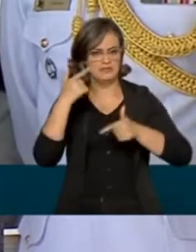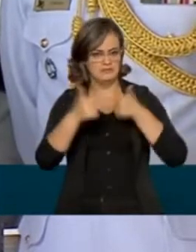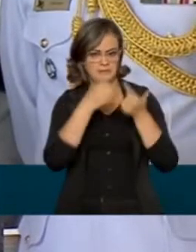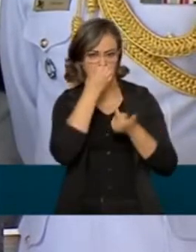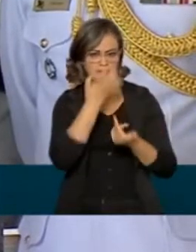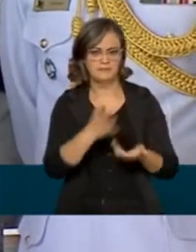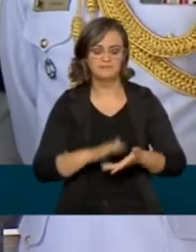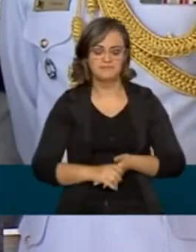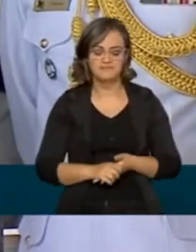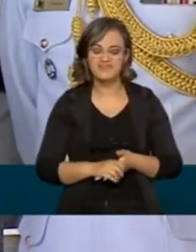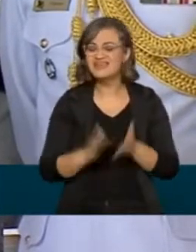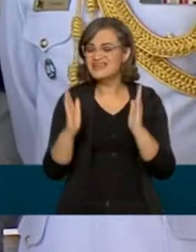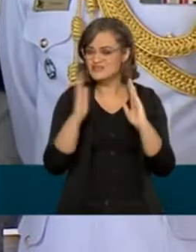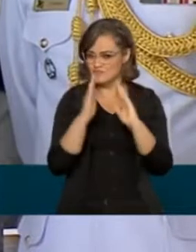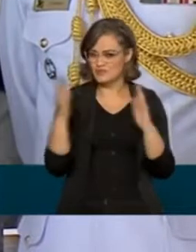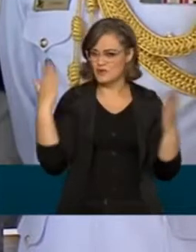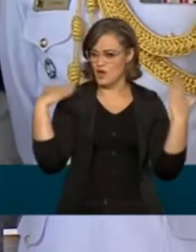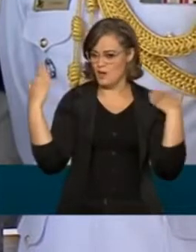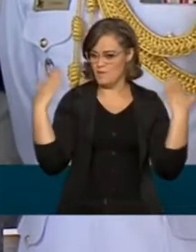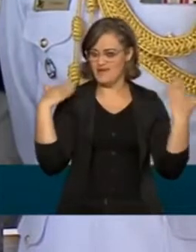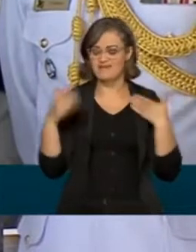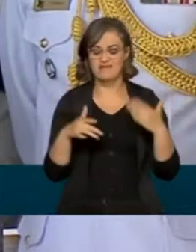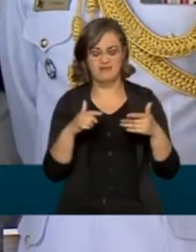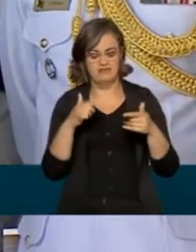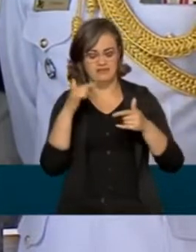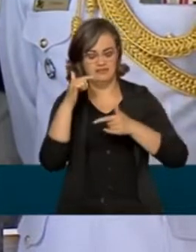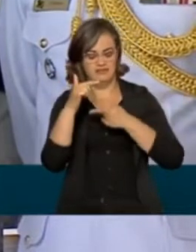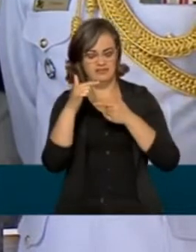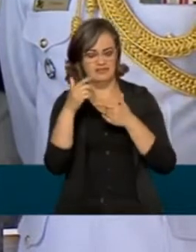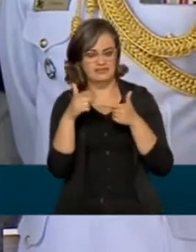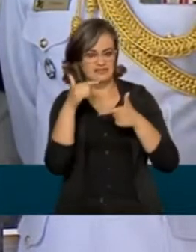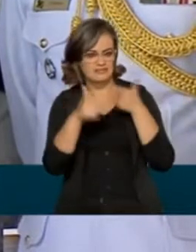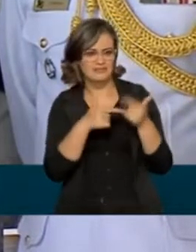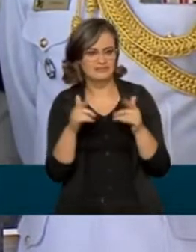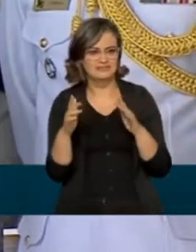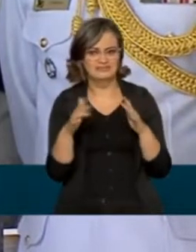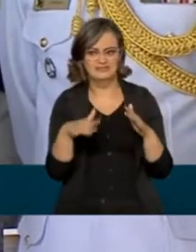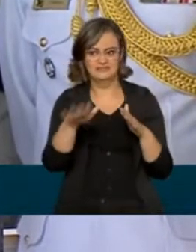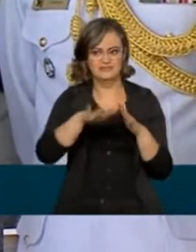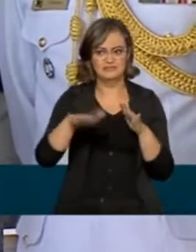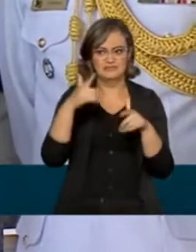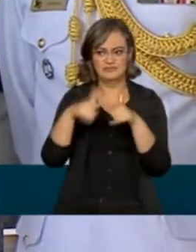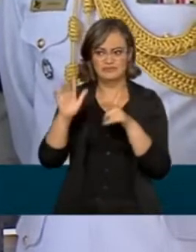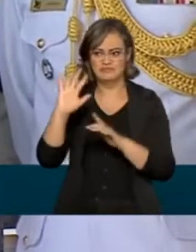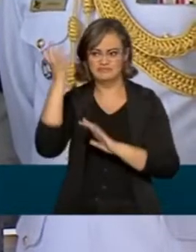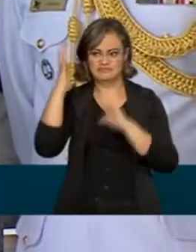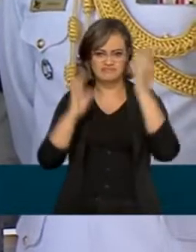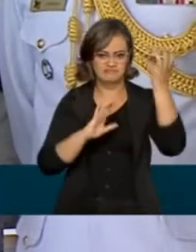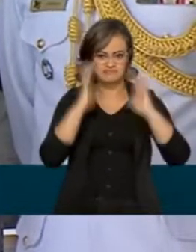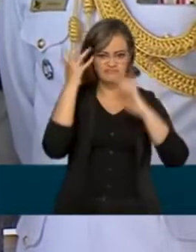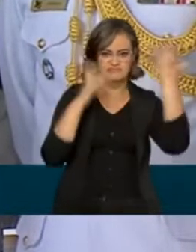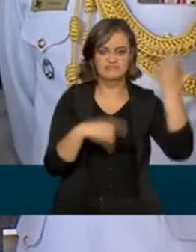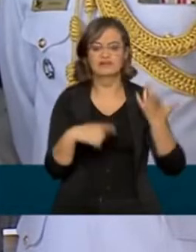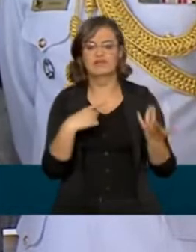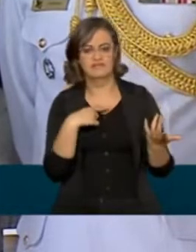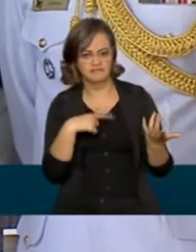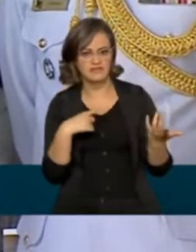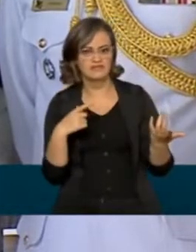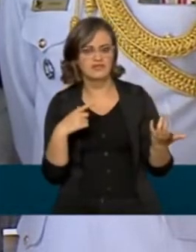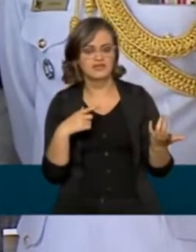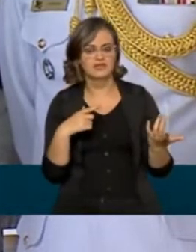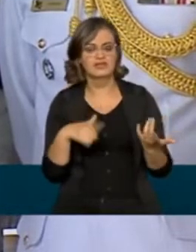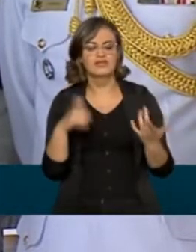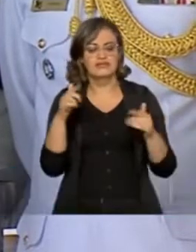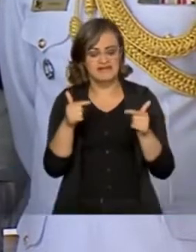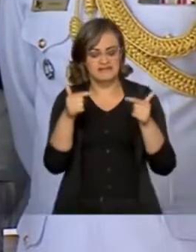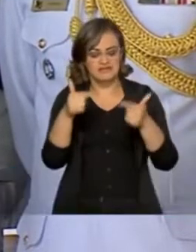período, a Marinha participou decisivamente das situações críticas que se apresentaram ao governo federal, atuando com